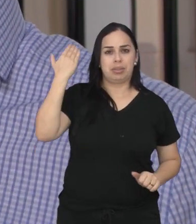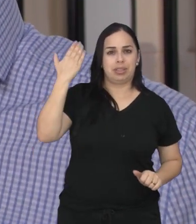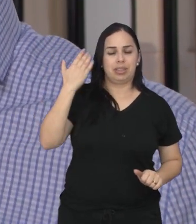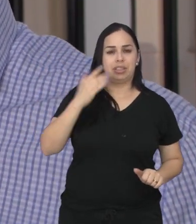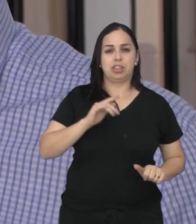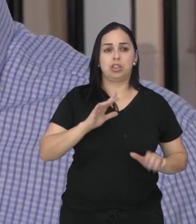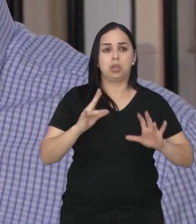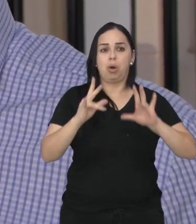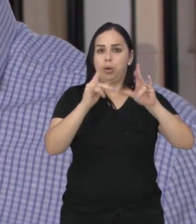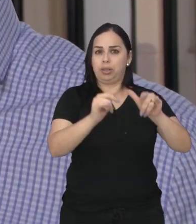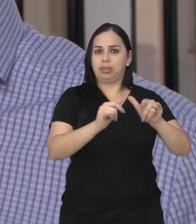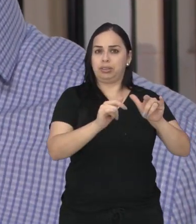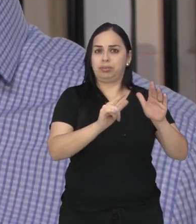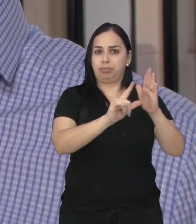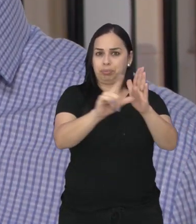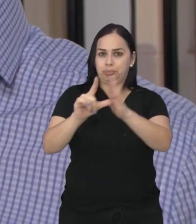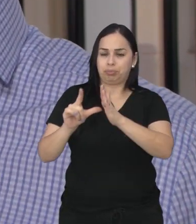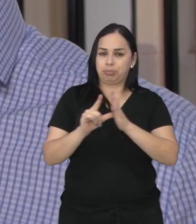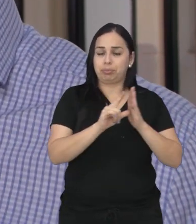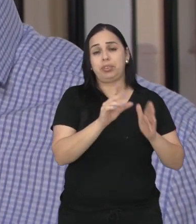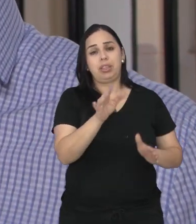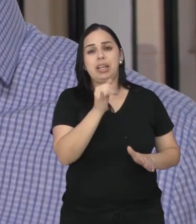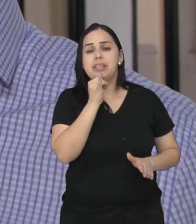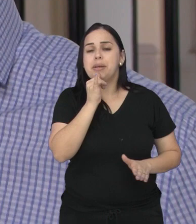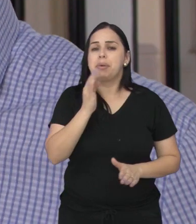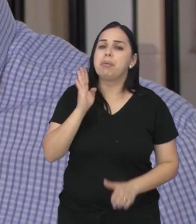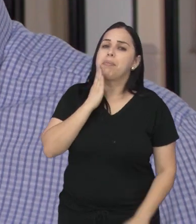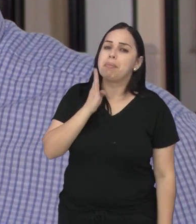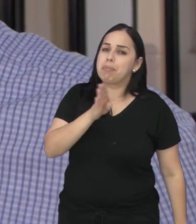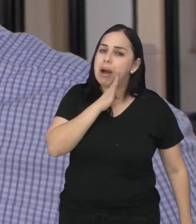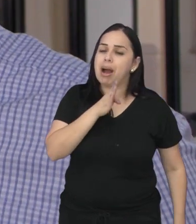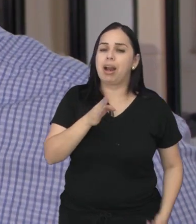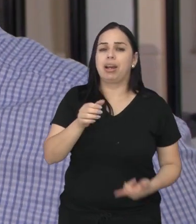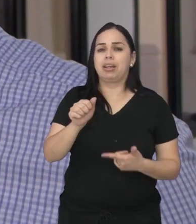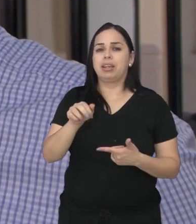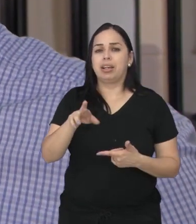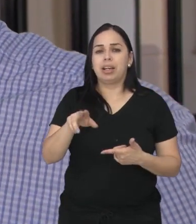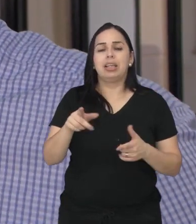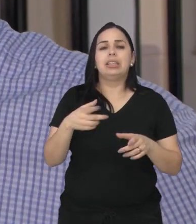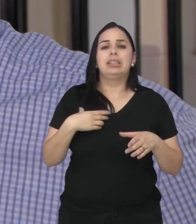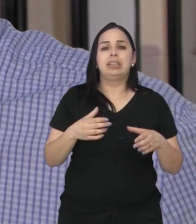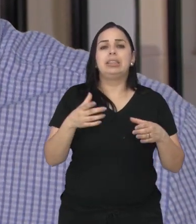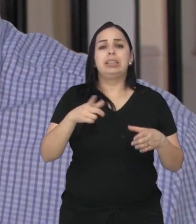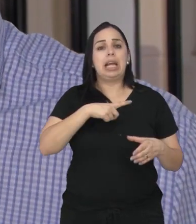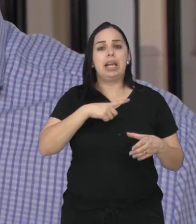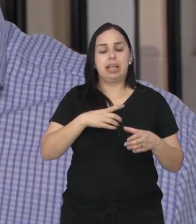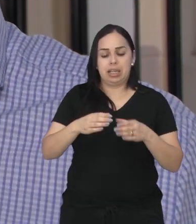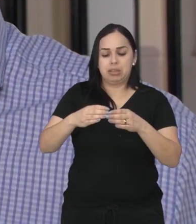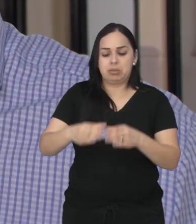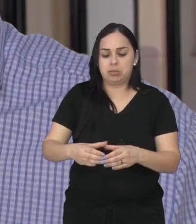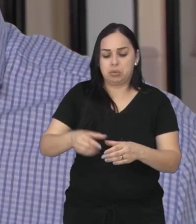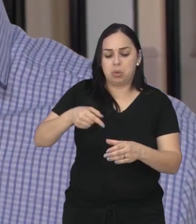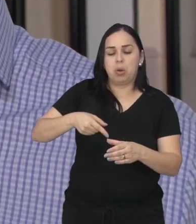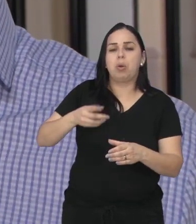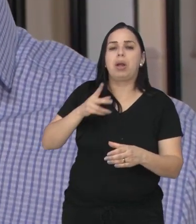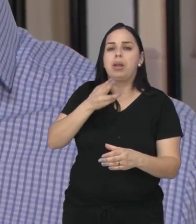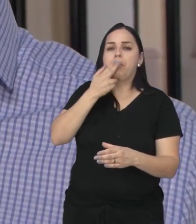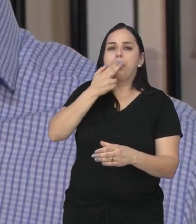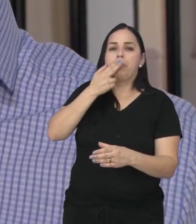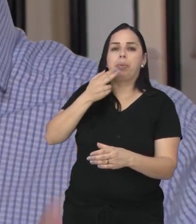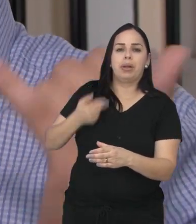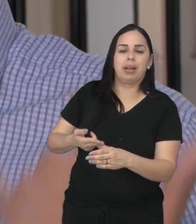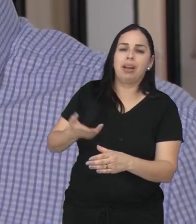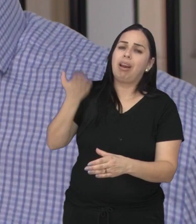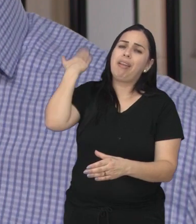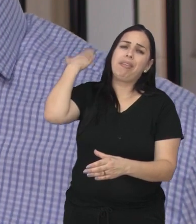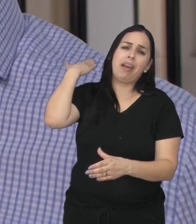que obrigava todos os estabelecimentos comerciais alimentícios, por exemplo, bares e restaurantes, a ter um cinzeiro em frente ao